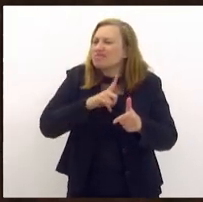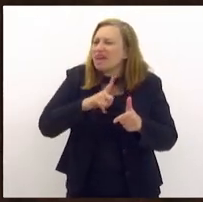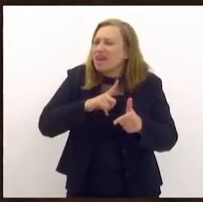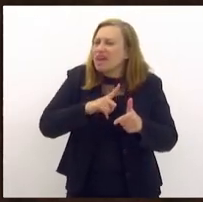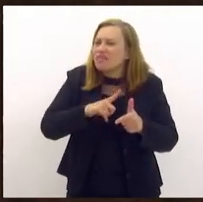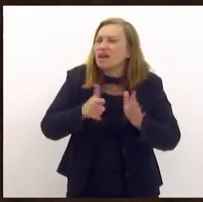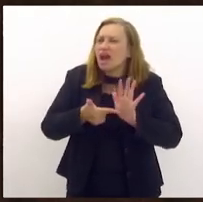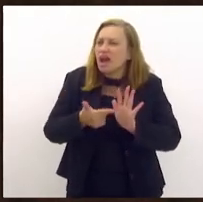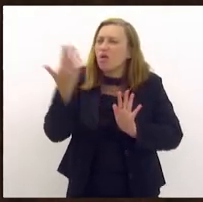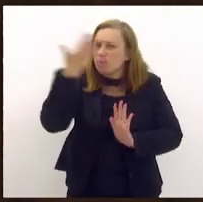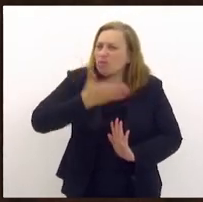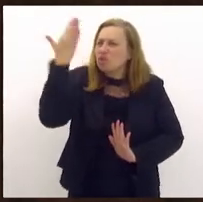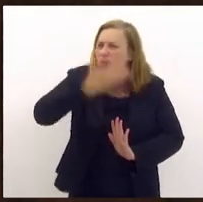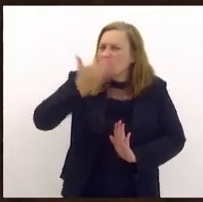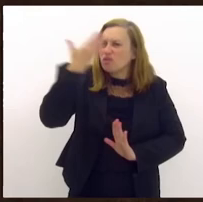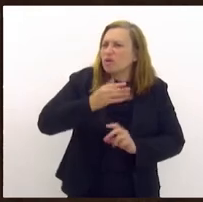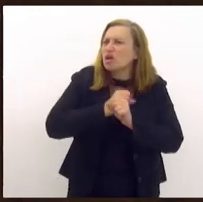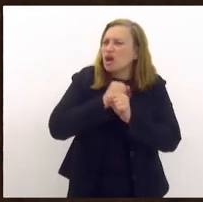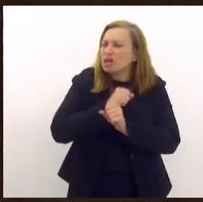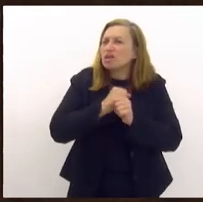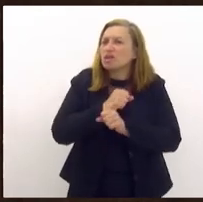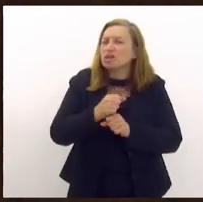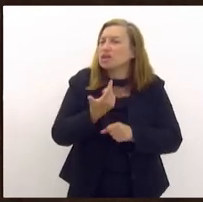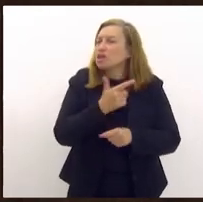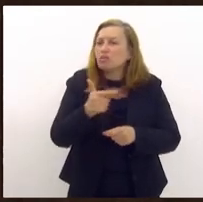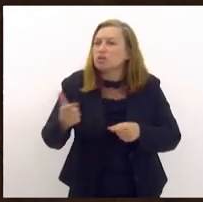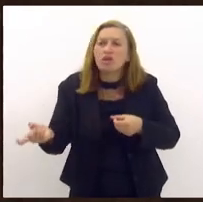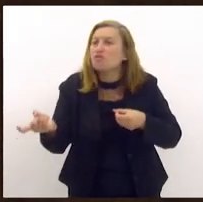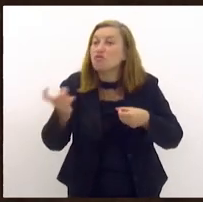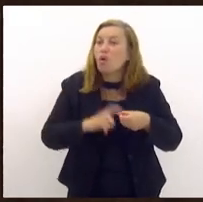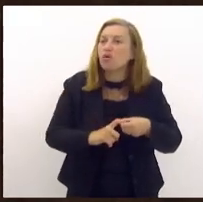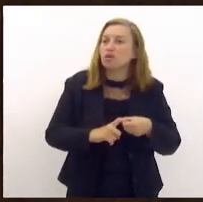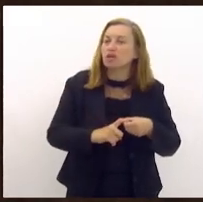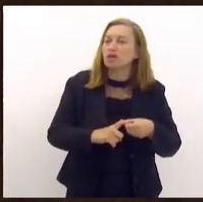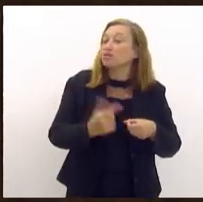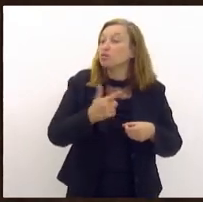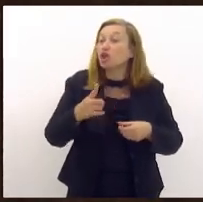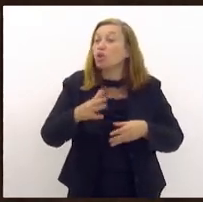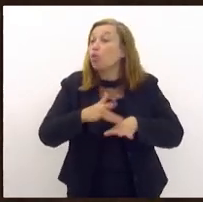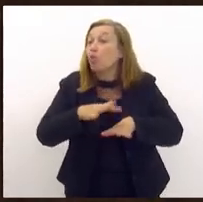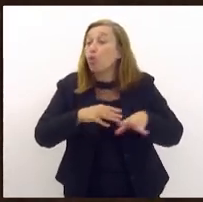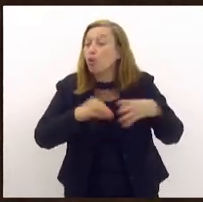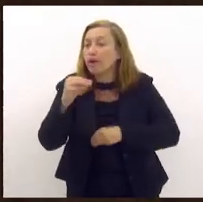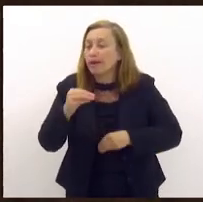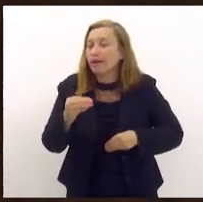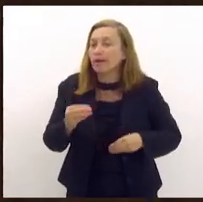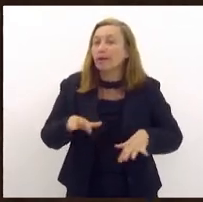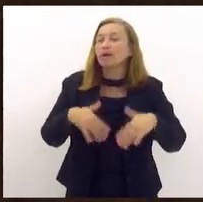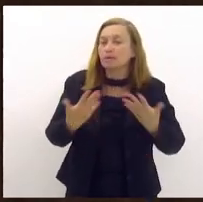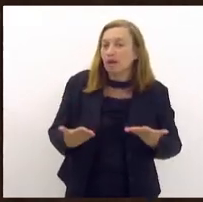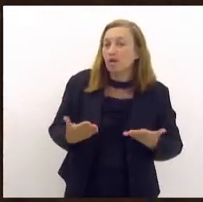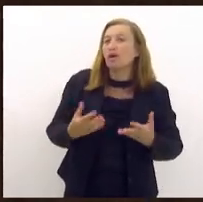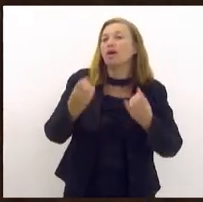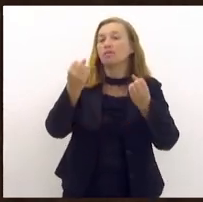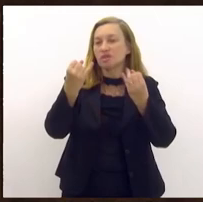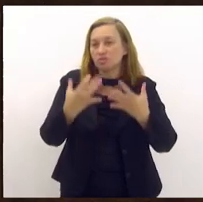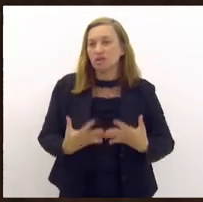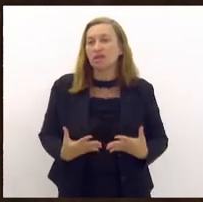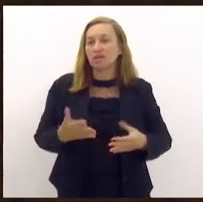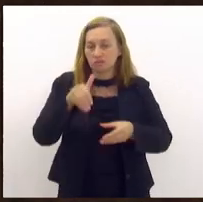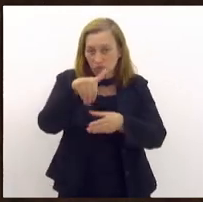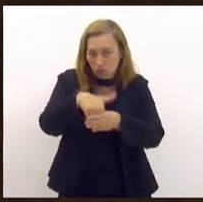têm problemas que não têm retorno, infelizmente, são incuráveis. Então, essa é a minha declaração de voto,